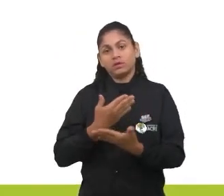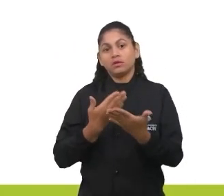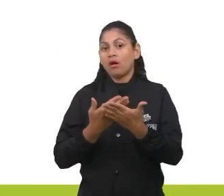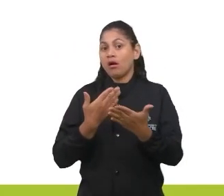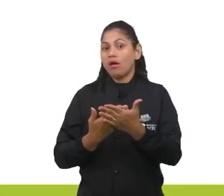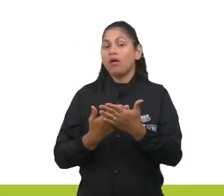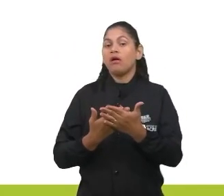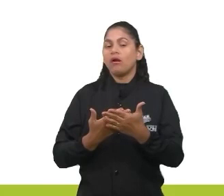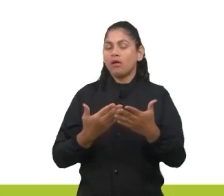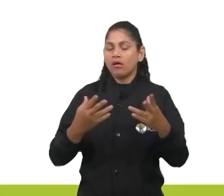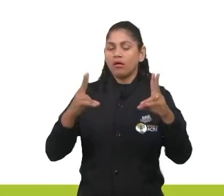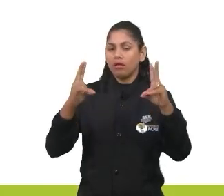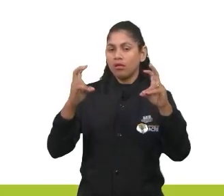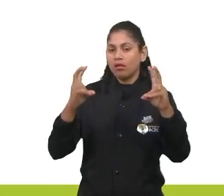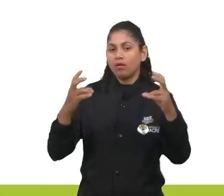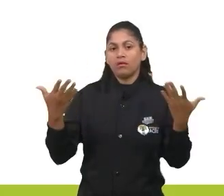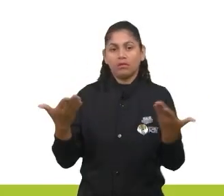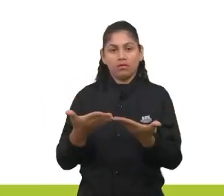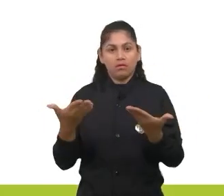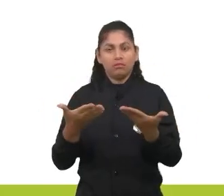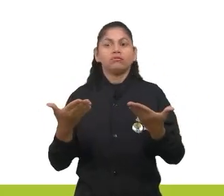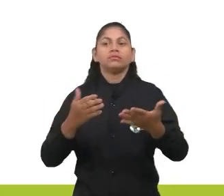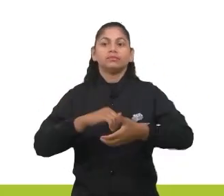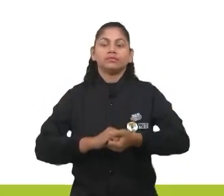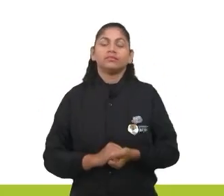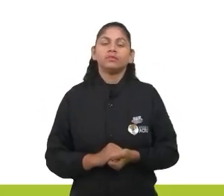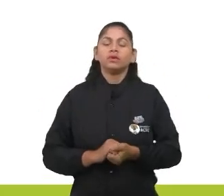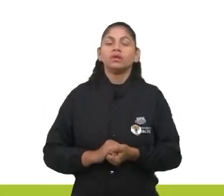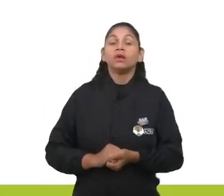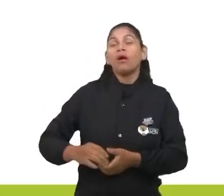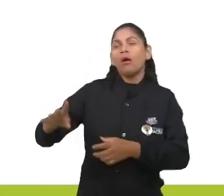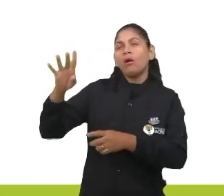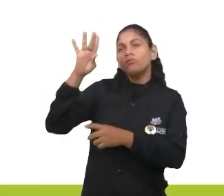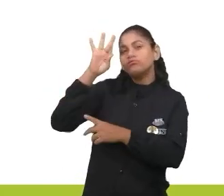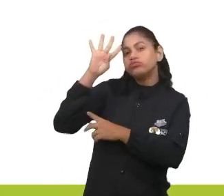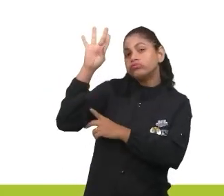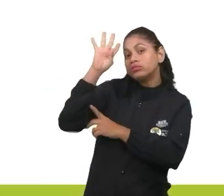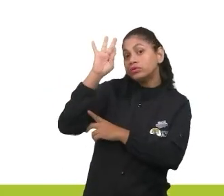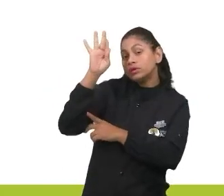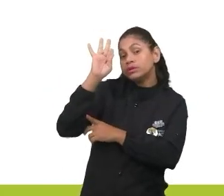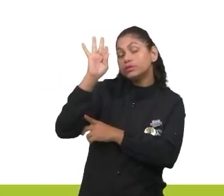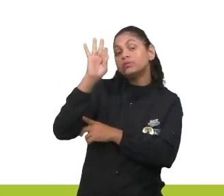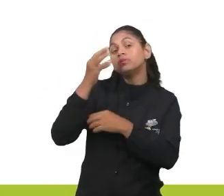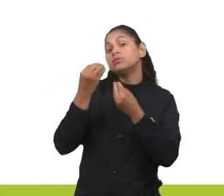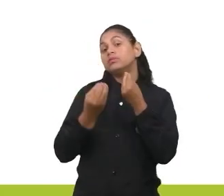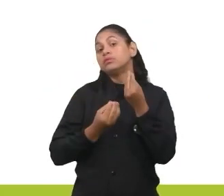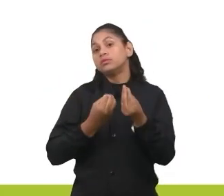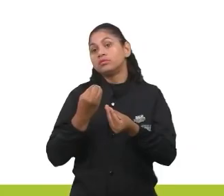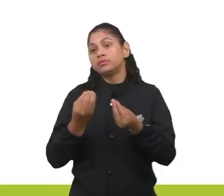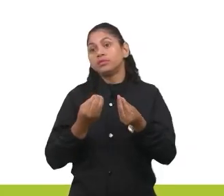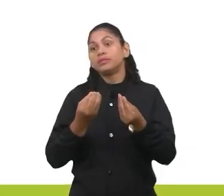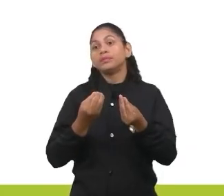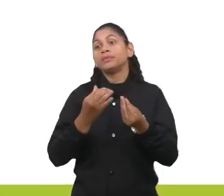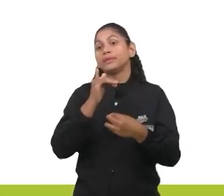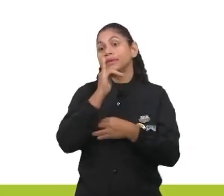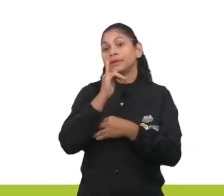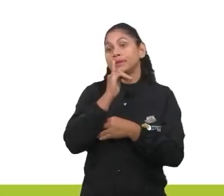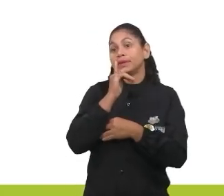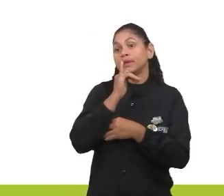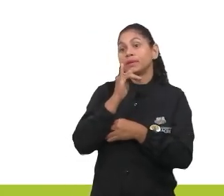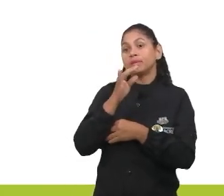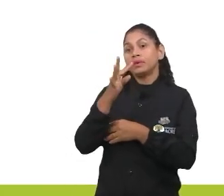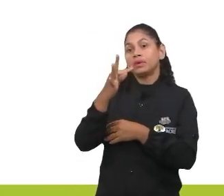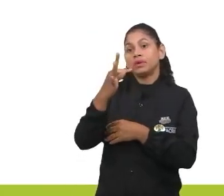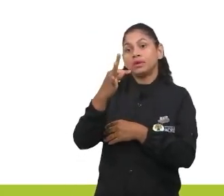hoje. Então, os pensadores da Escola de Frankfurt, como Theodor Adorno e Max